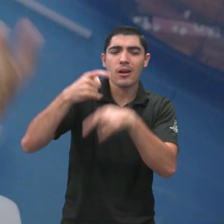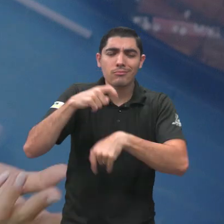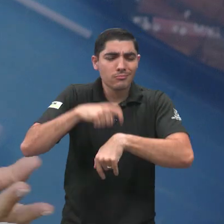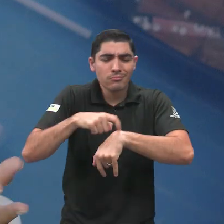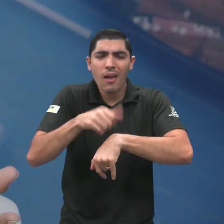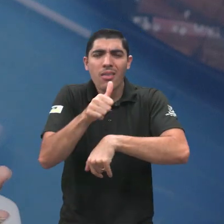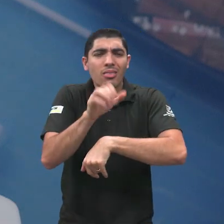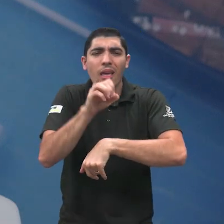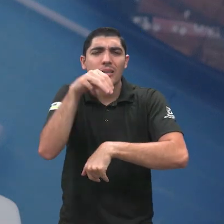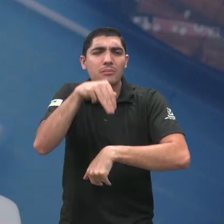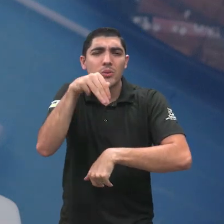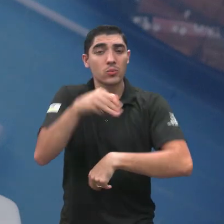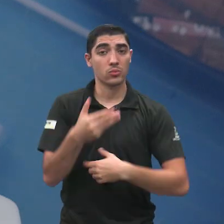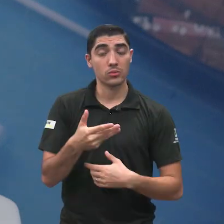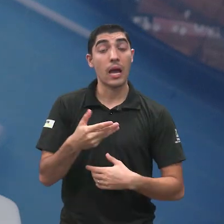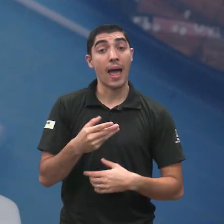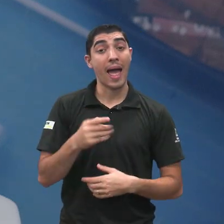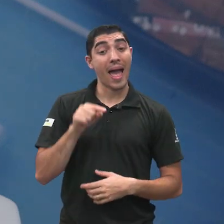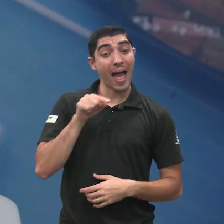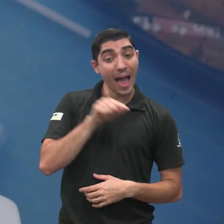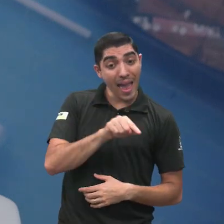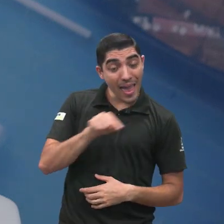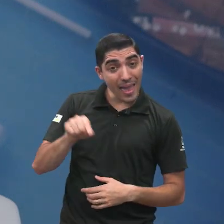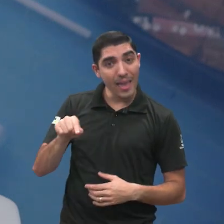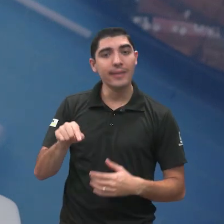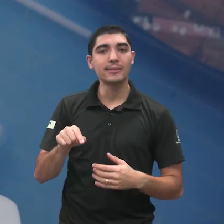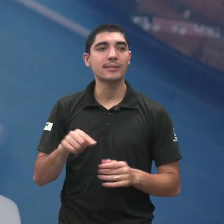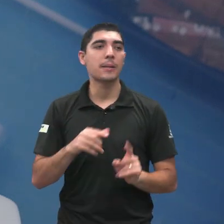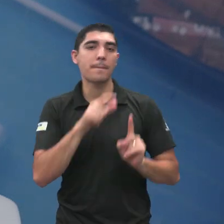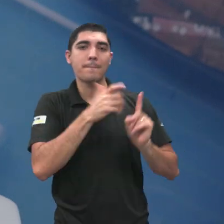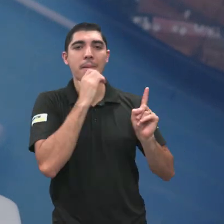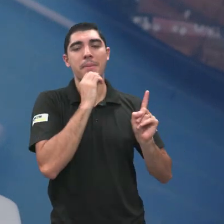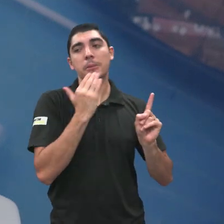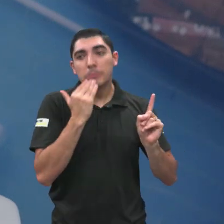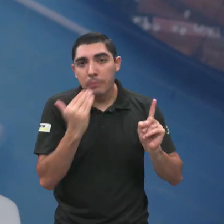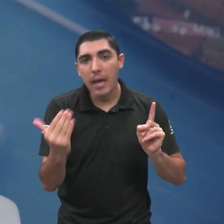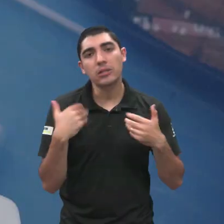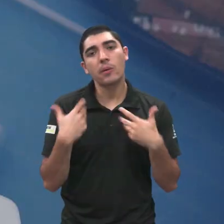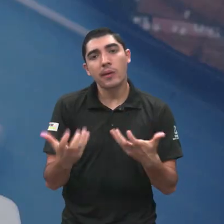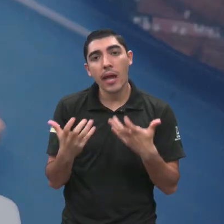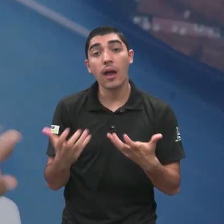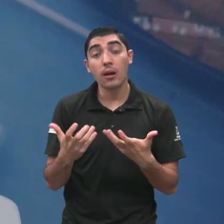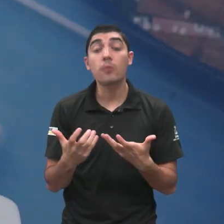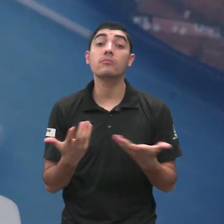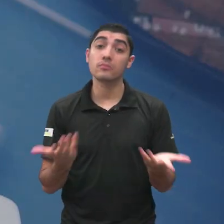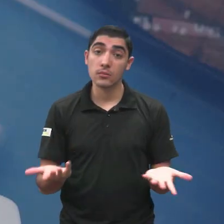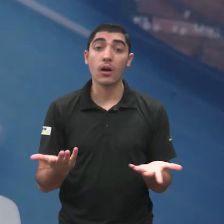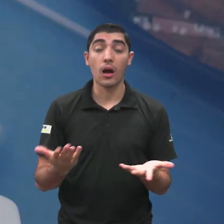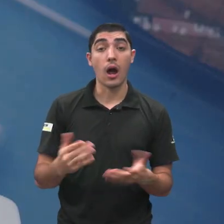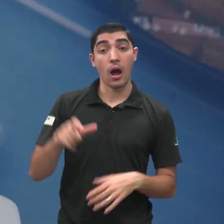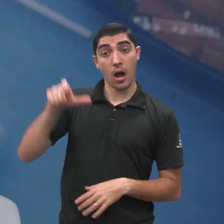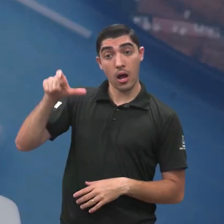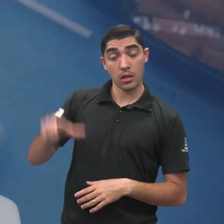10 minutos. Então, são esses tipos de pedidos que eles fazem e que muitas das